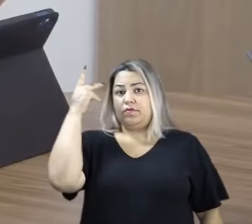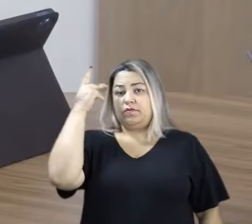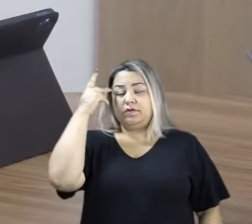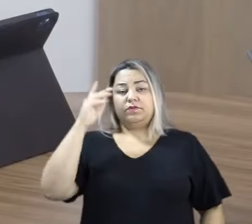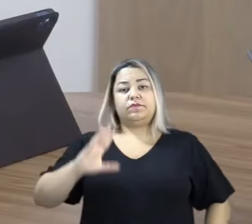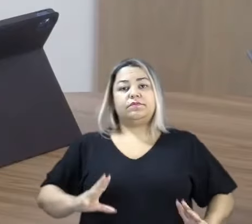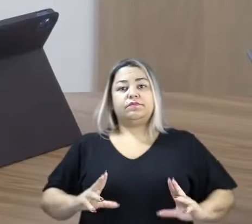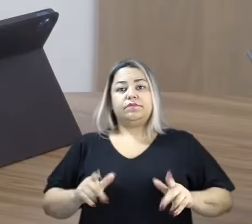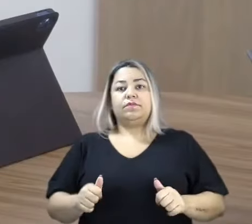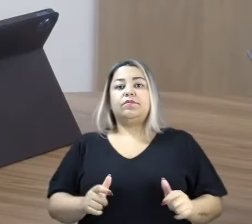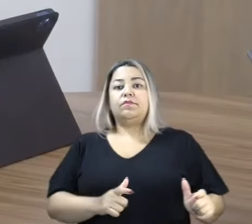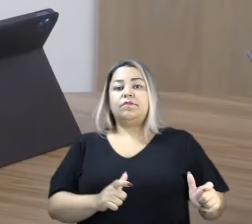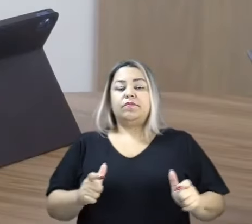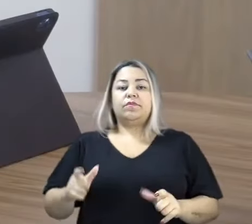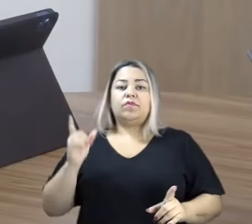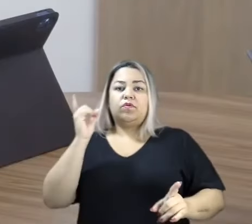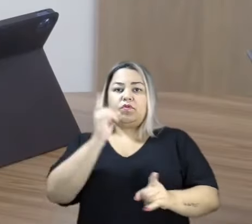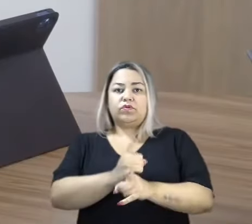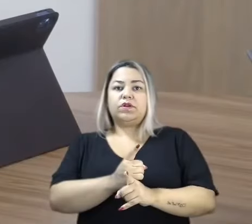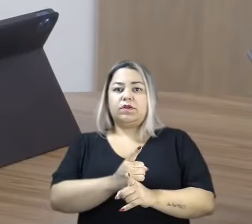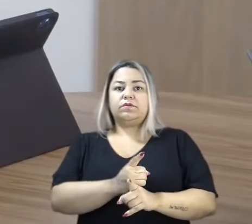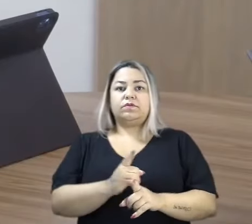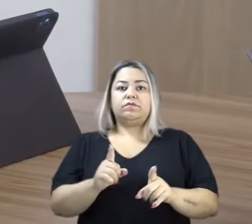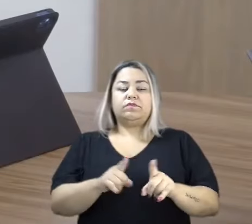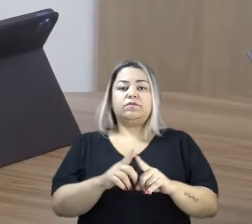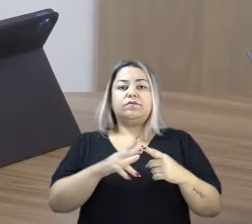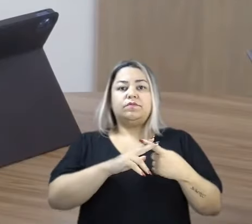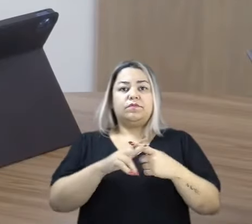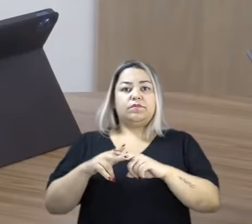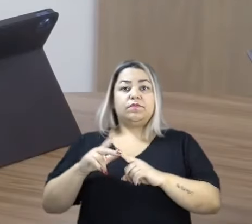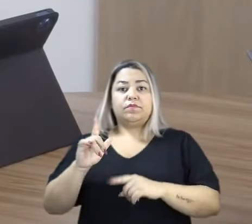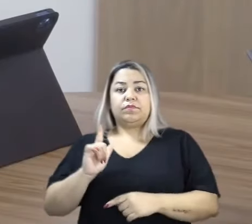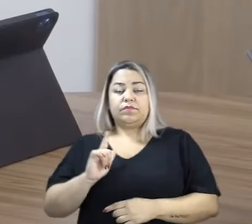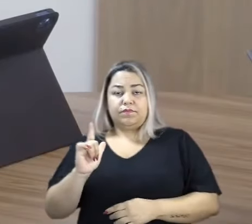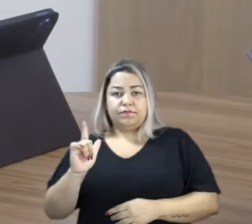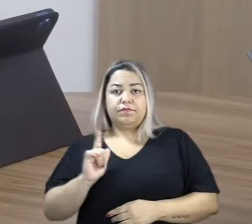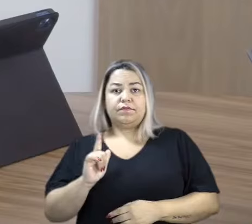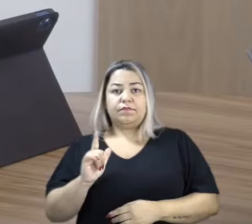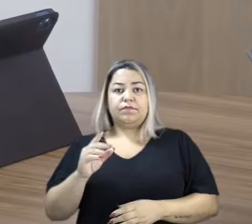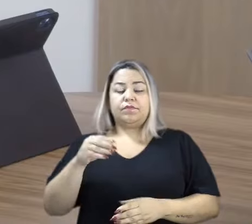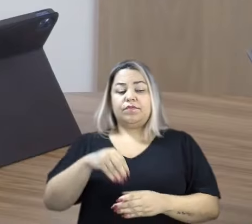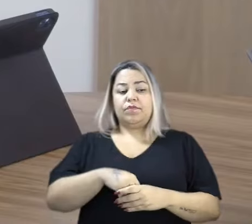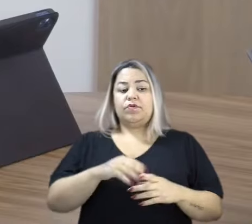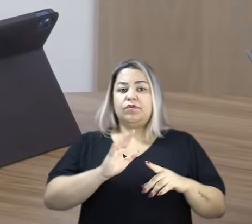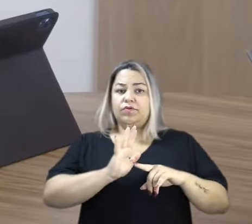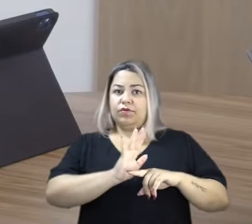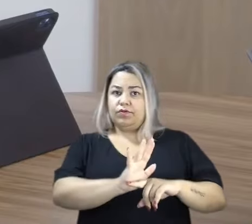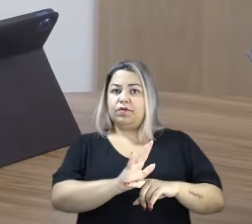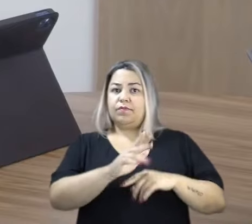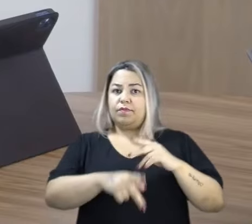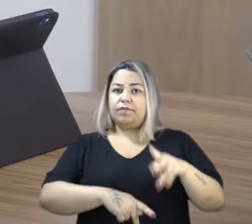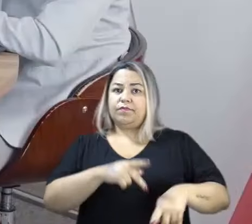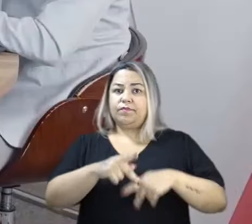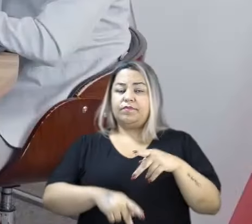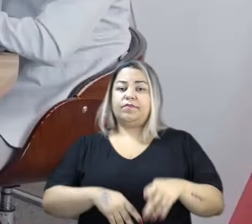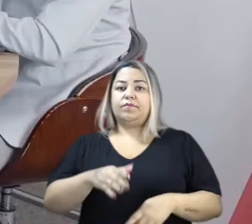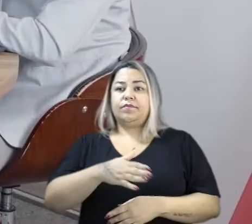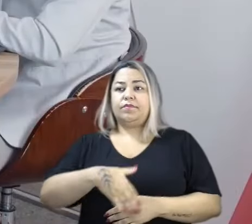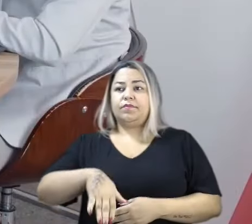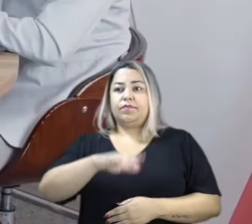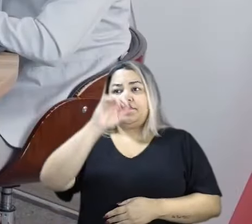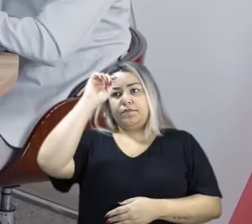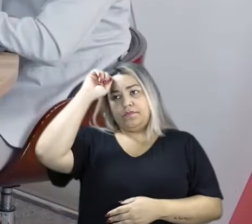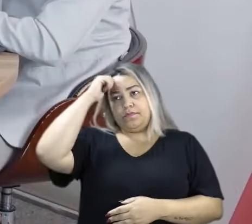os lugares e identificar esse equipamento, esse instrumento lá de acolhimento à população negra, né?